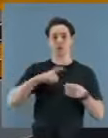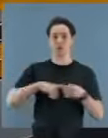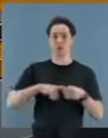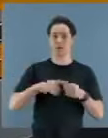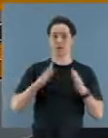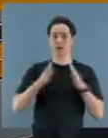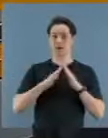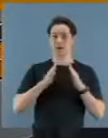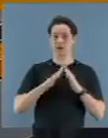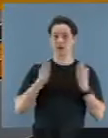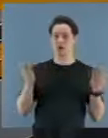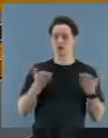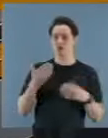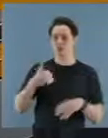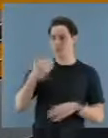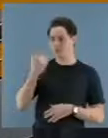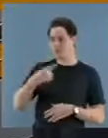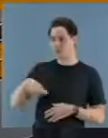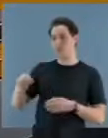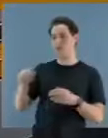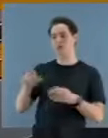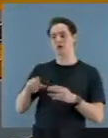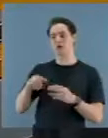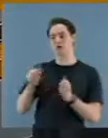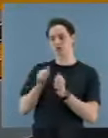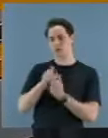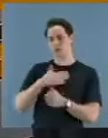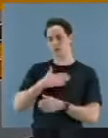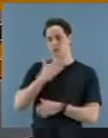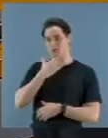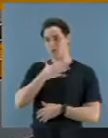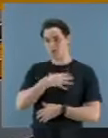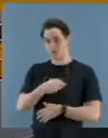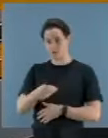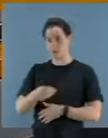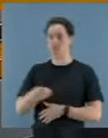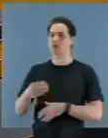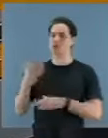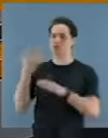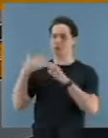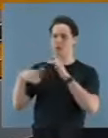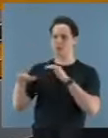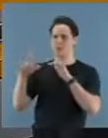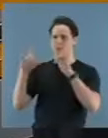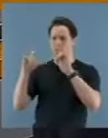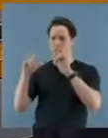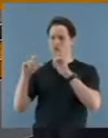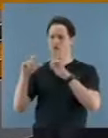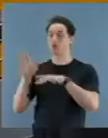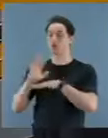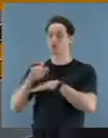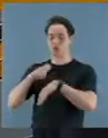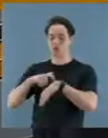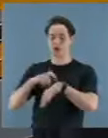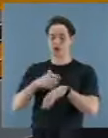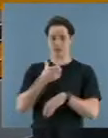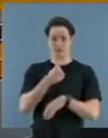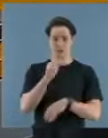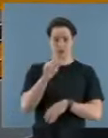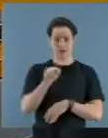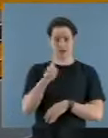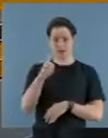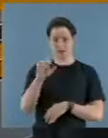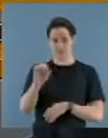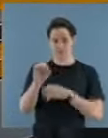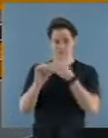eu fui com ela para lá, mas meu filho. Depois eu mando aí para a senhora os vídeos e as fotos. Isso era 18h10. Portanto,